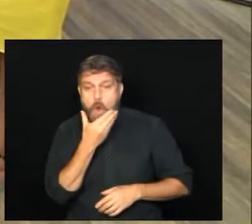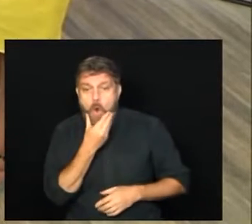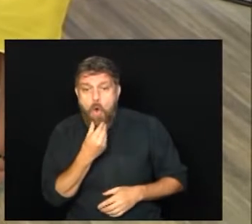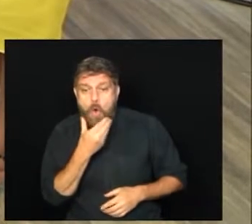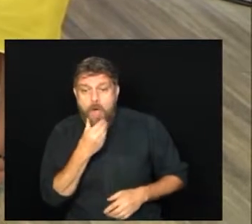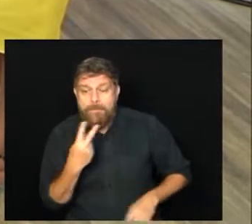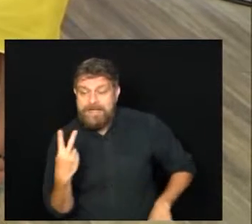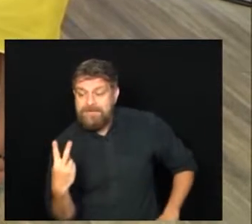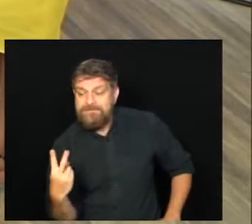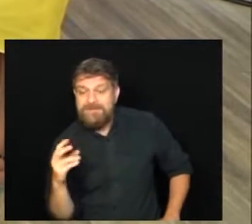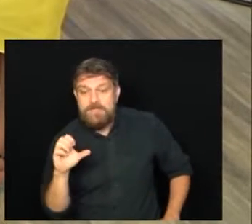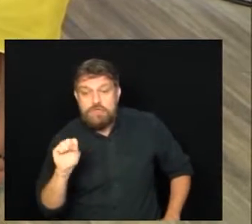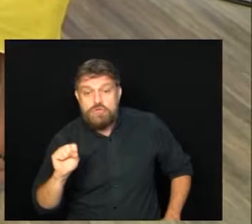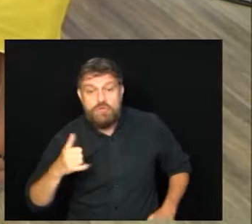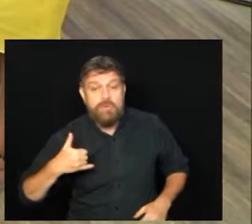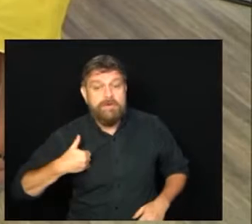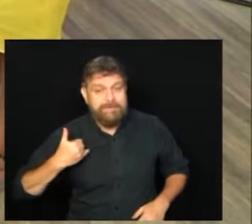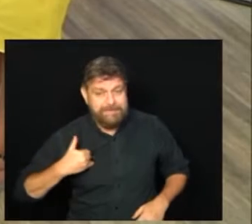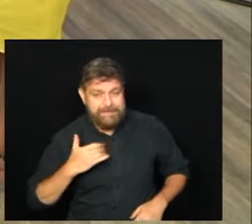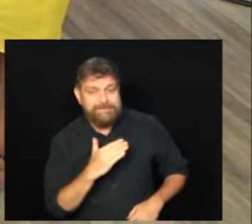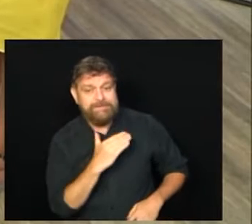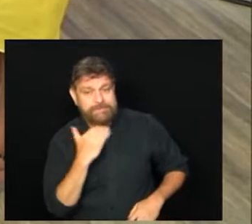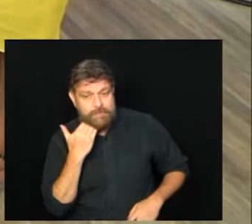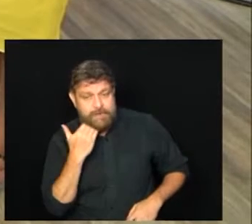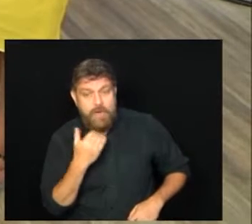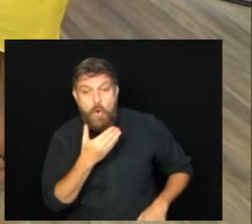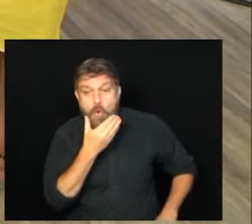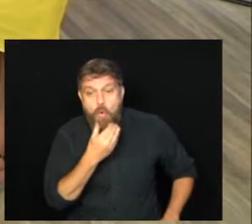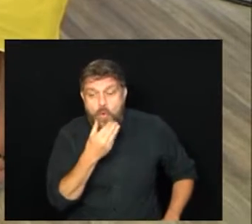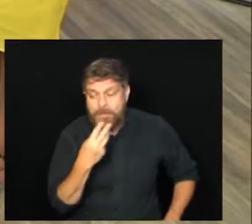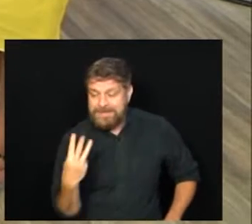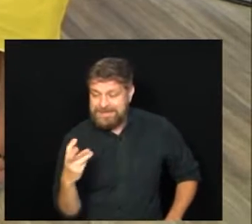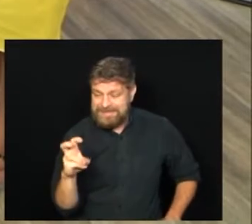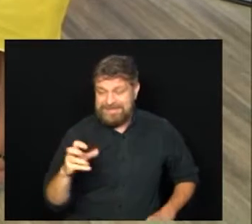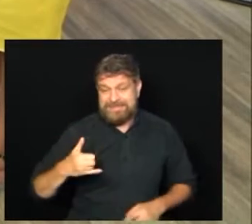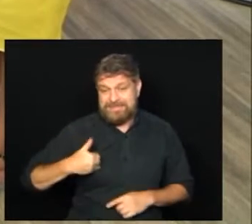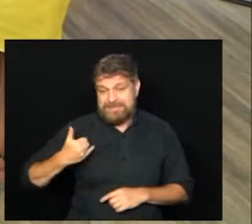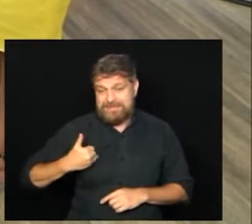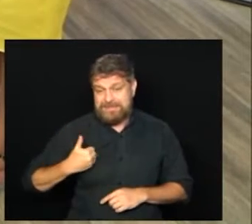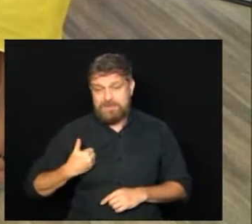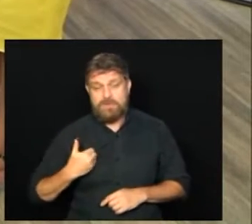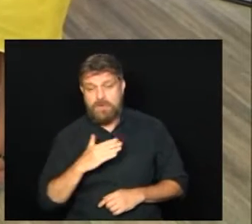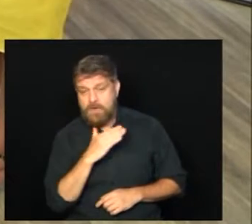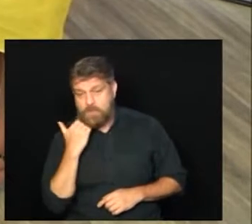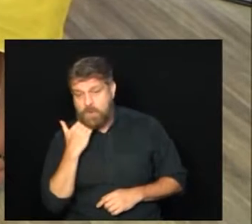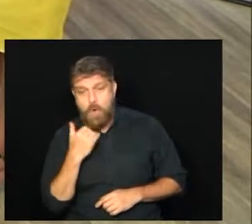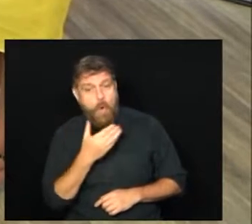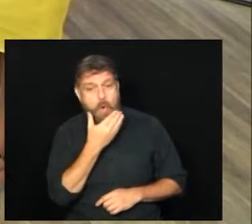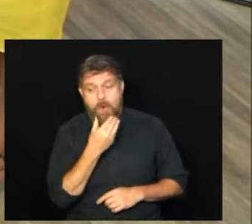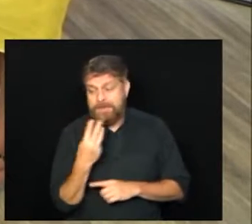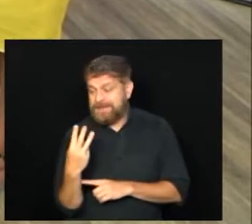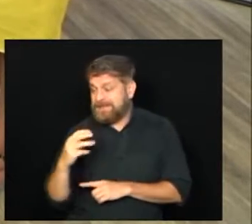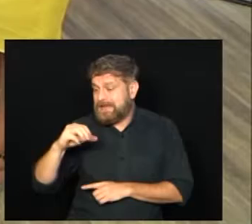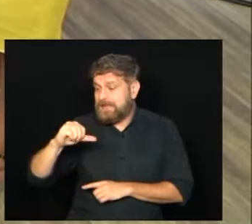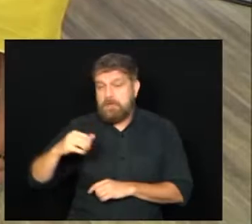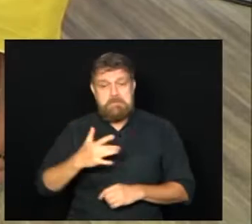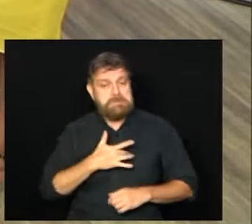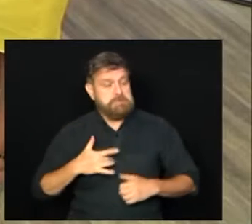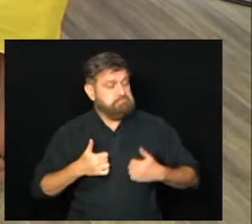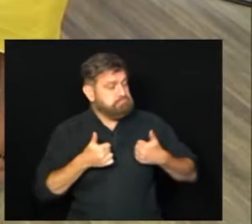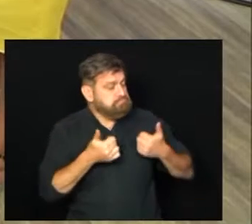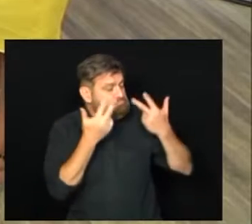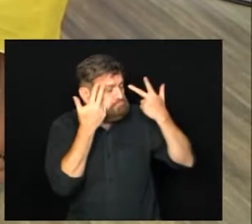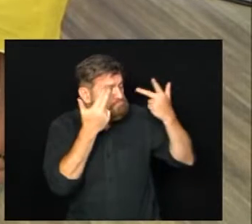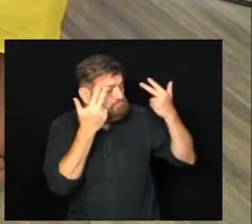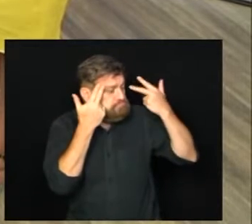apenas 28 anos, um outro homem de 35, um homem de 39 que não tinha comorbidades,